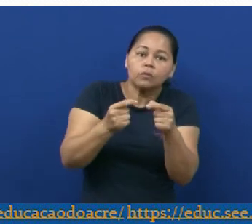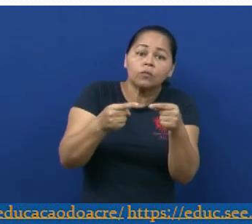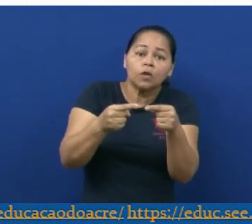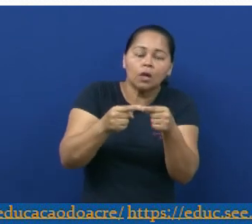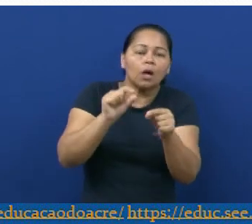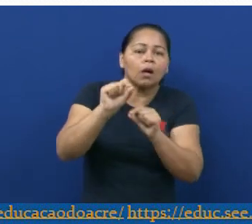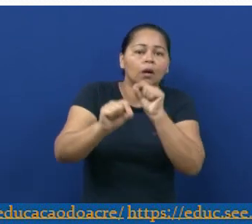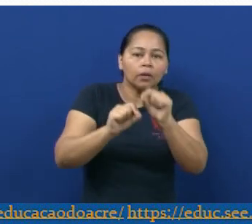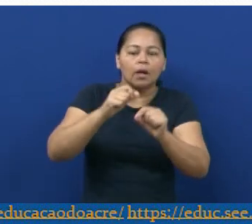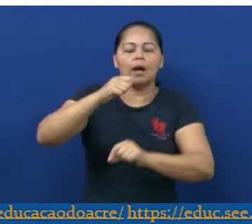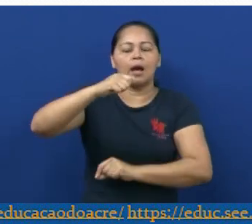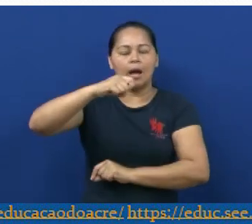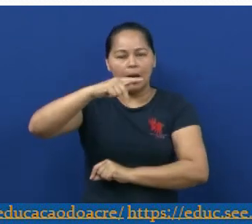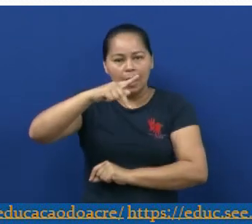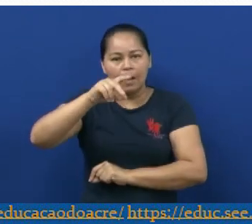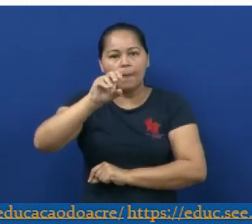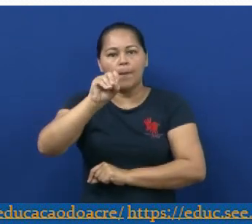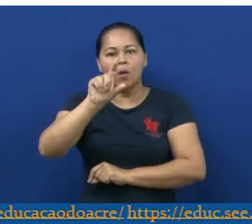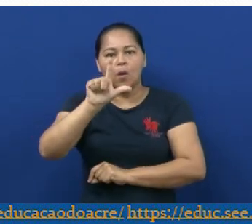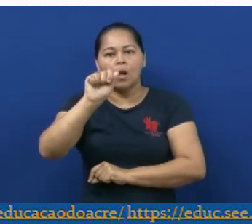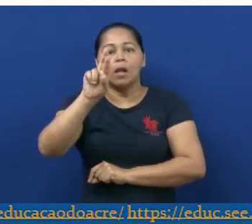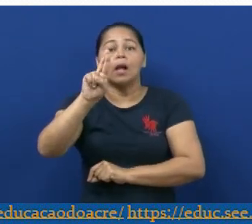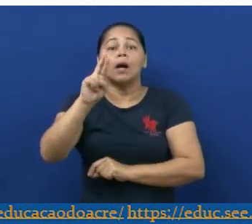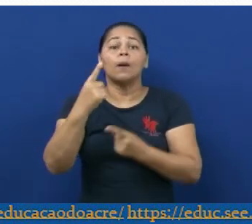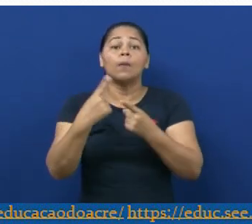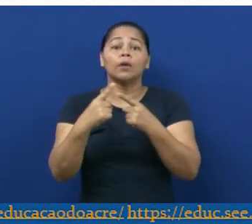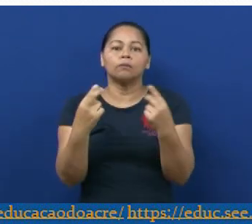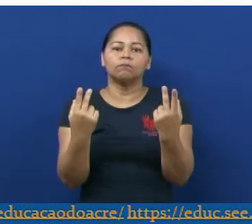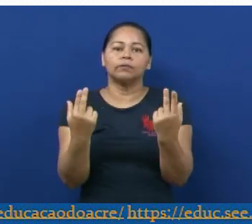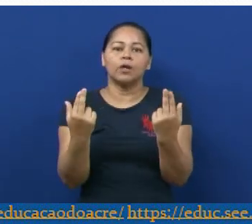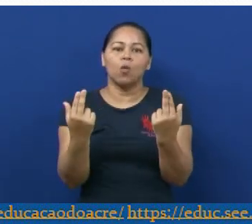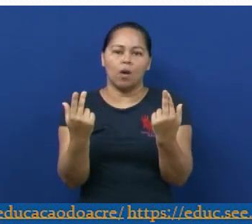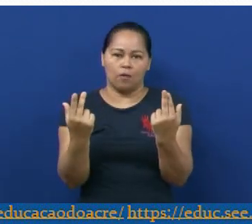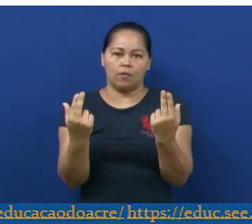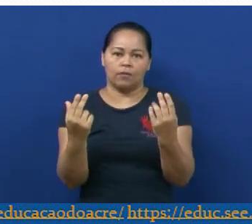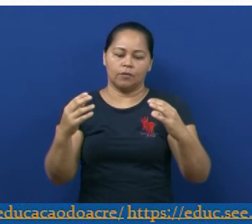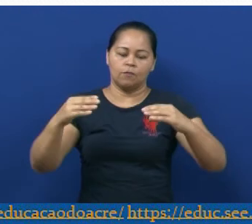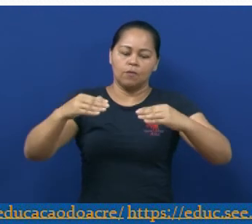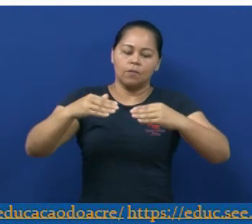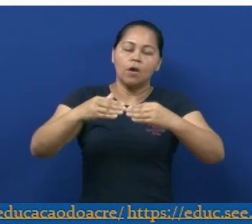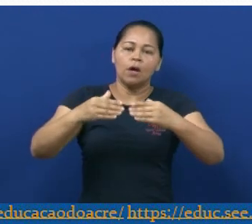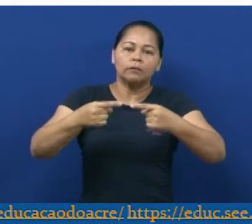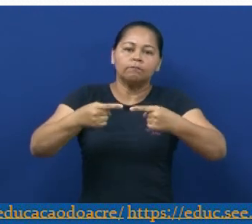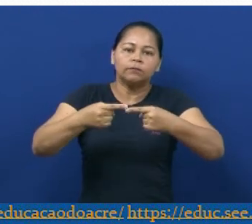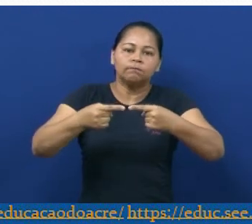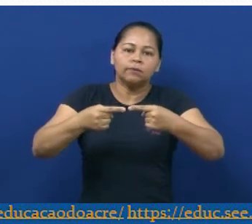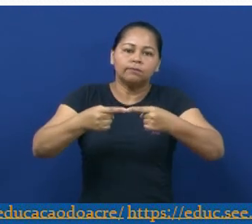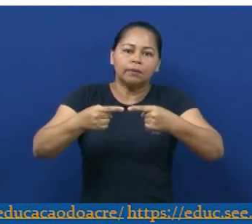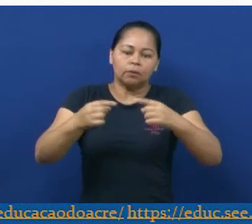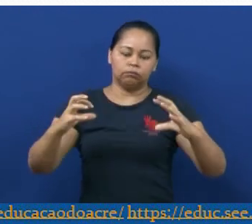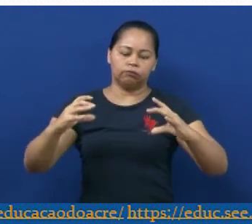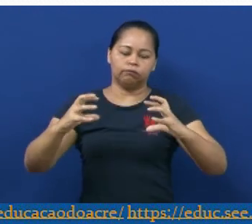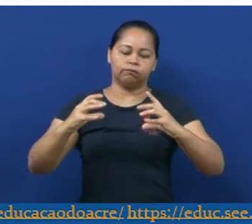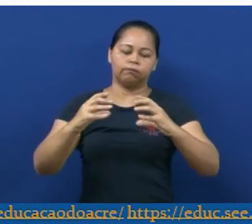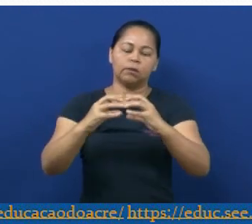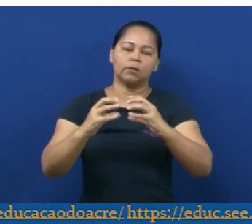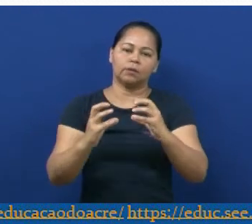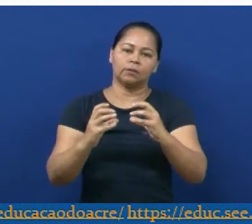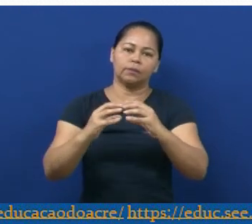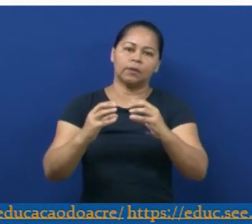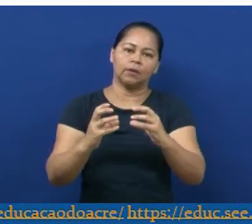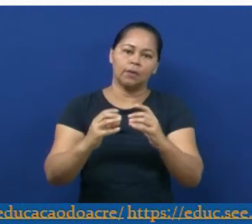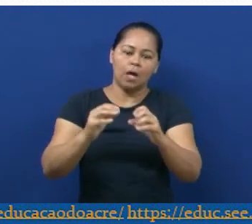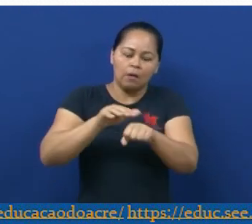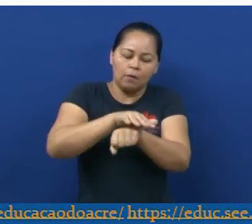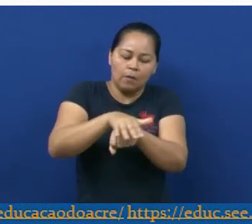de apolar. Se o vírus é gordura, ele é apolar, então ele vai ter atração pela parte do sabão